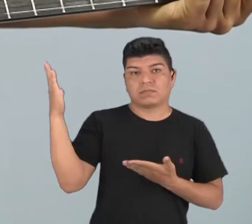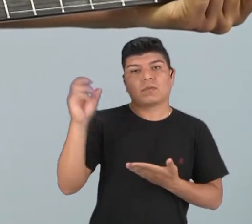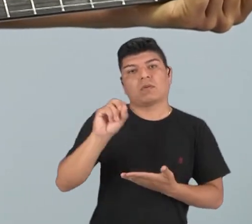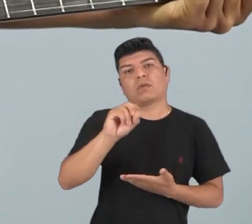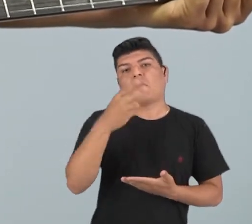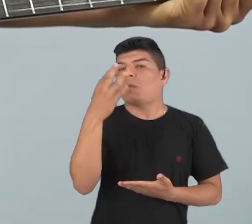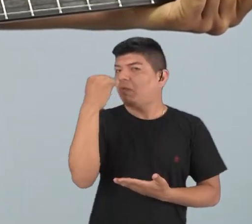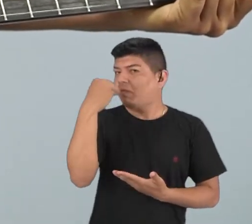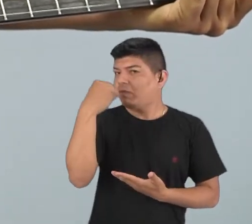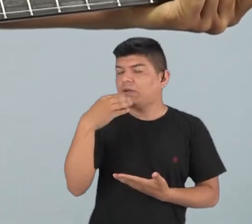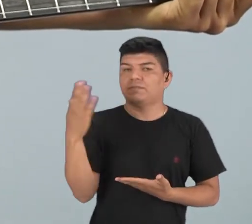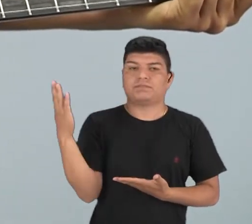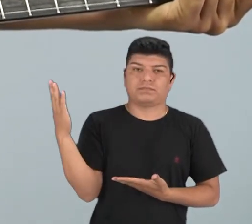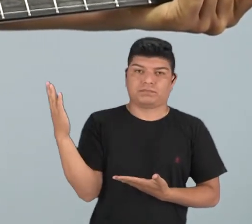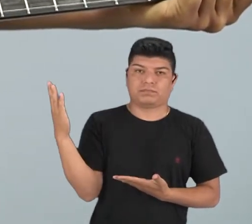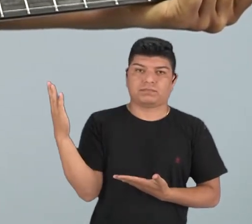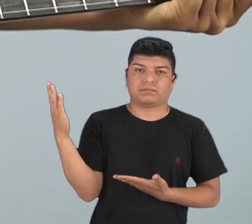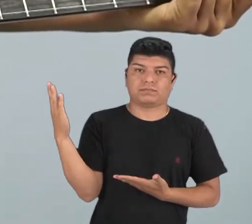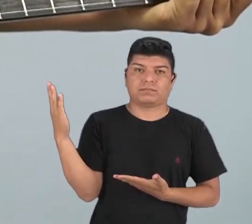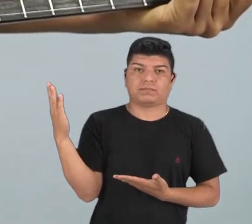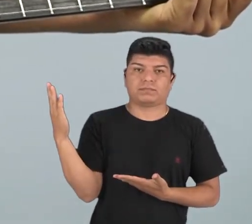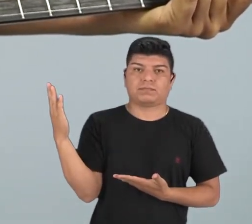ou um som mais fraco.